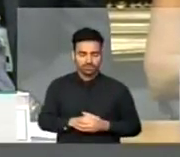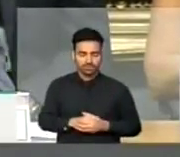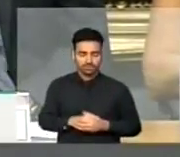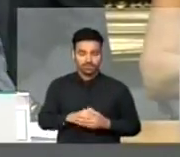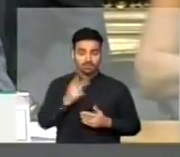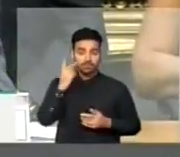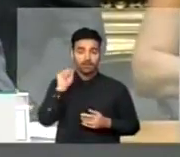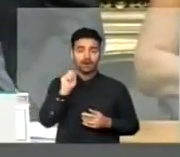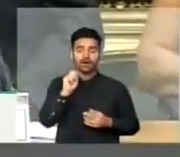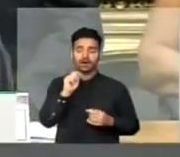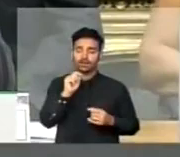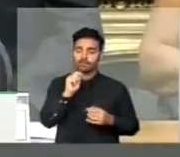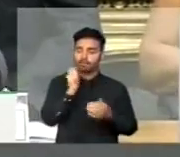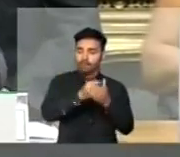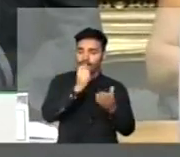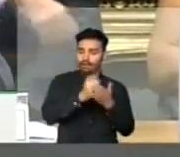fiscal.